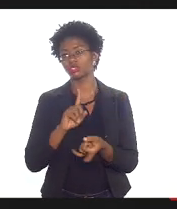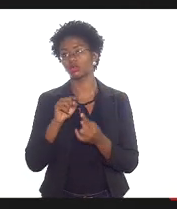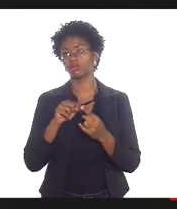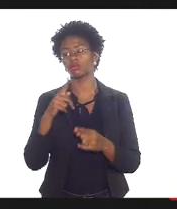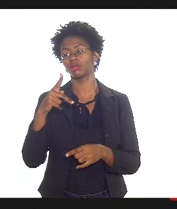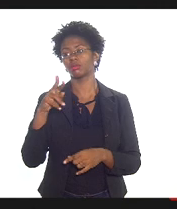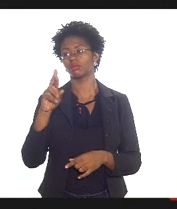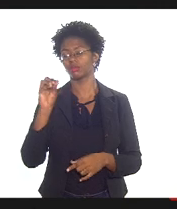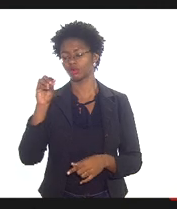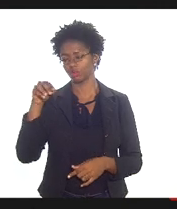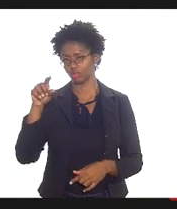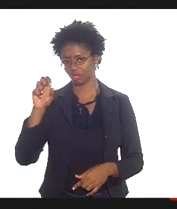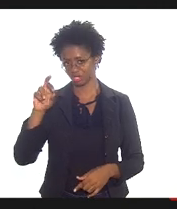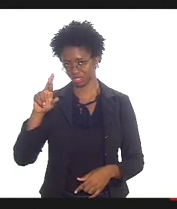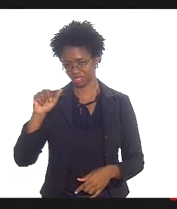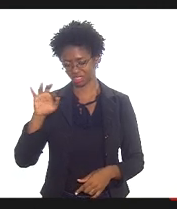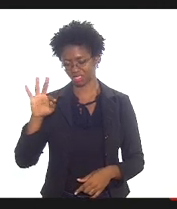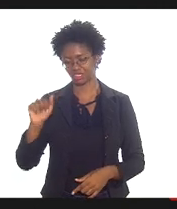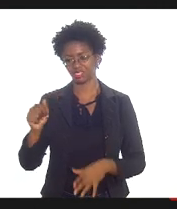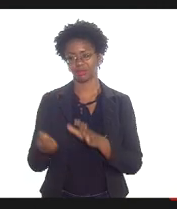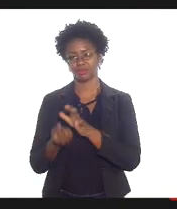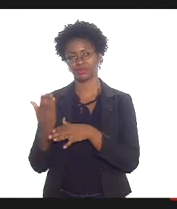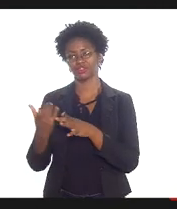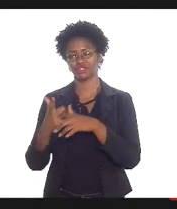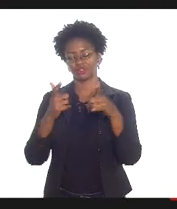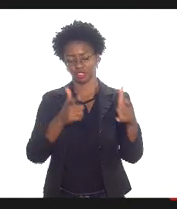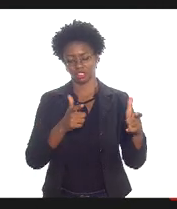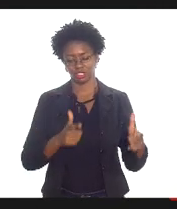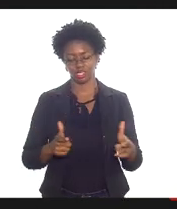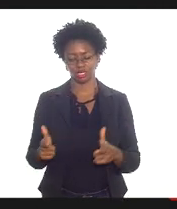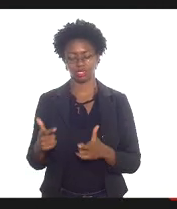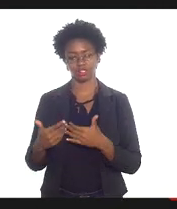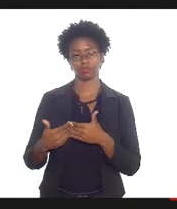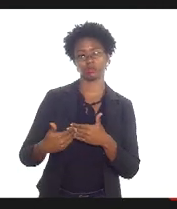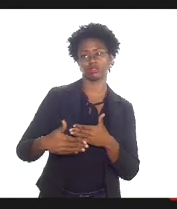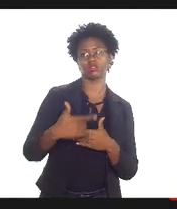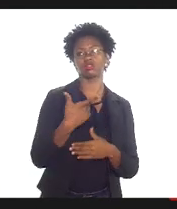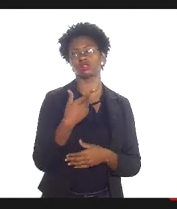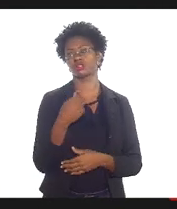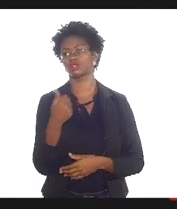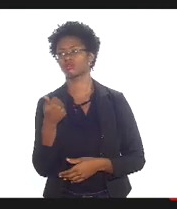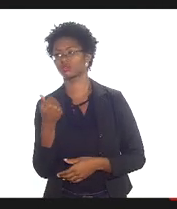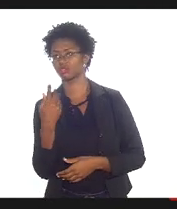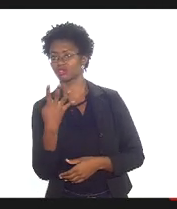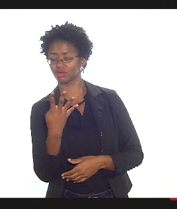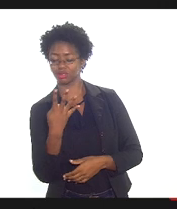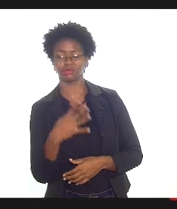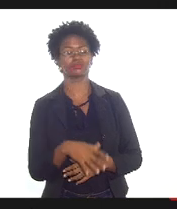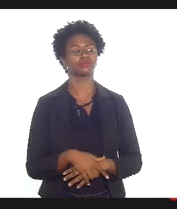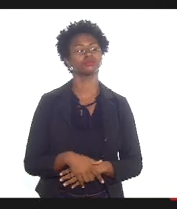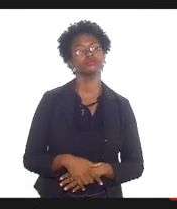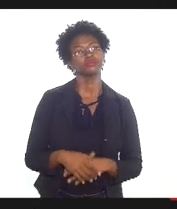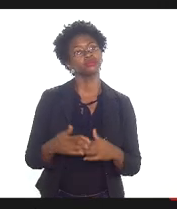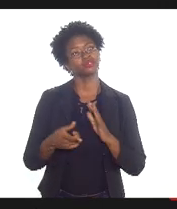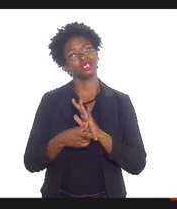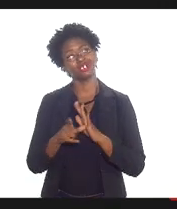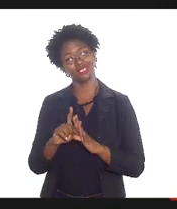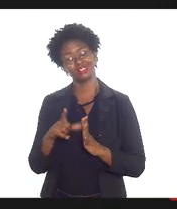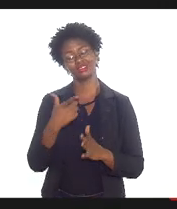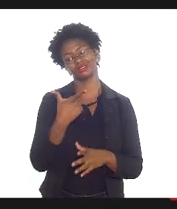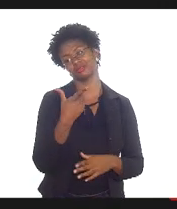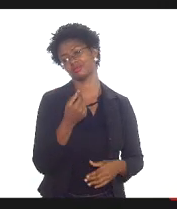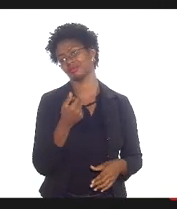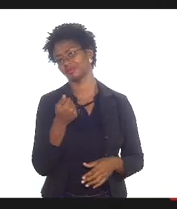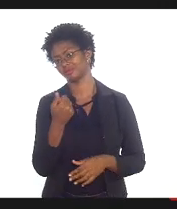dos campos. Ela é clara a partir de 2014. Anteriormente a 2014, é